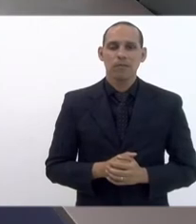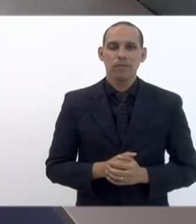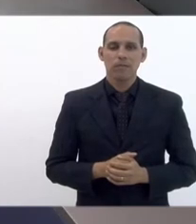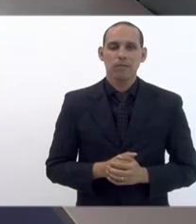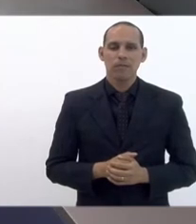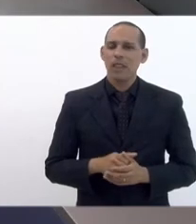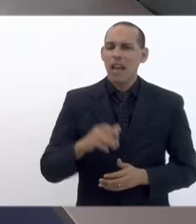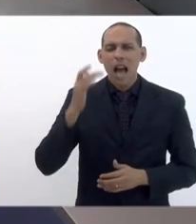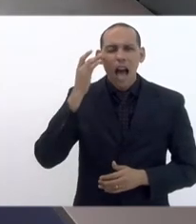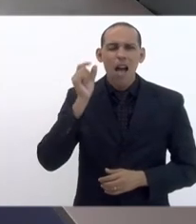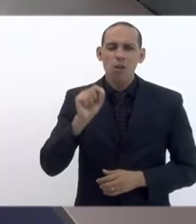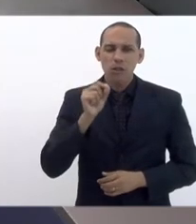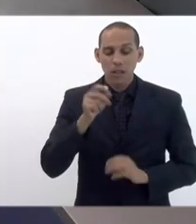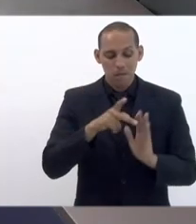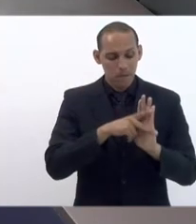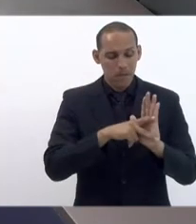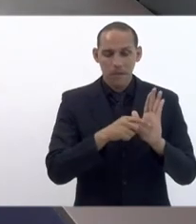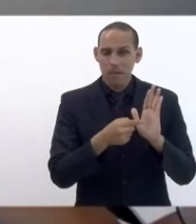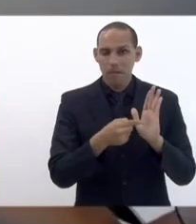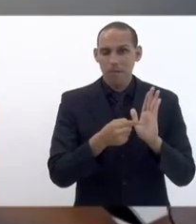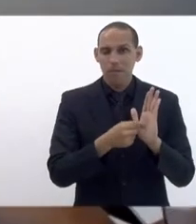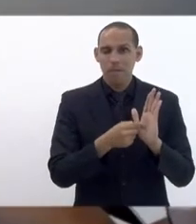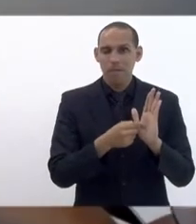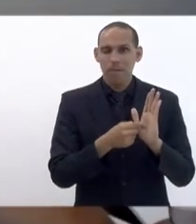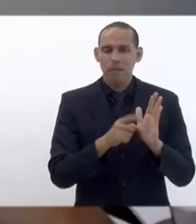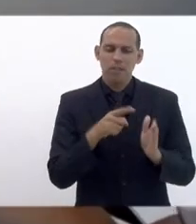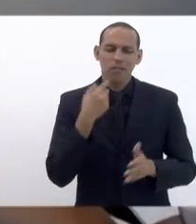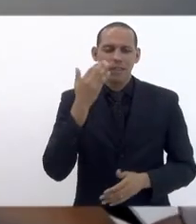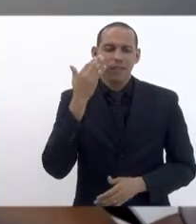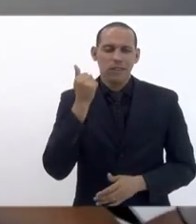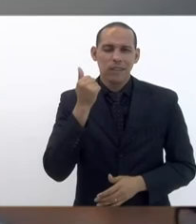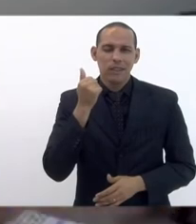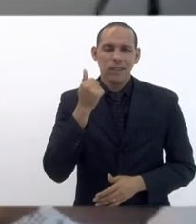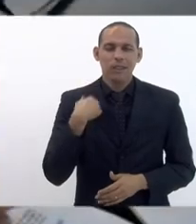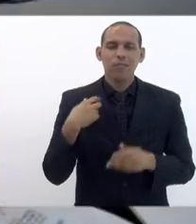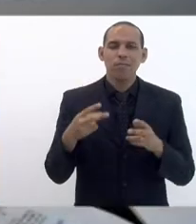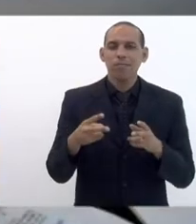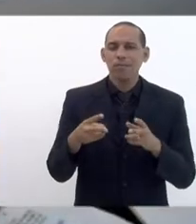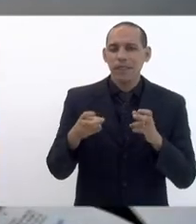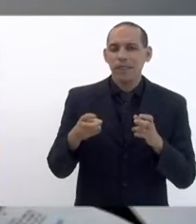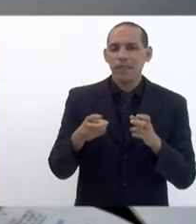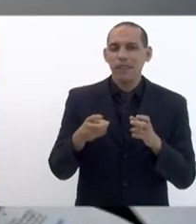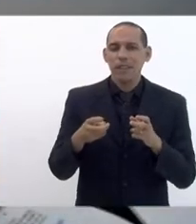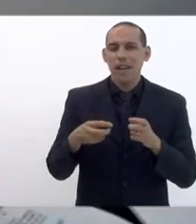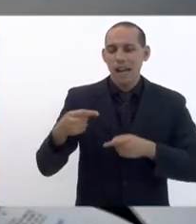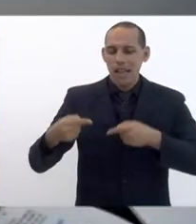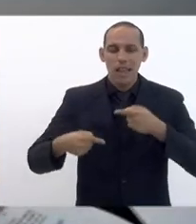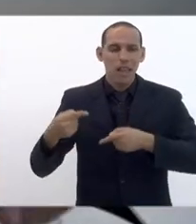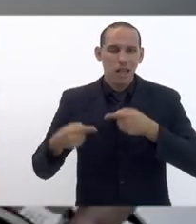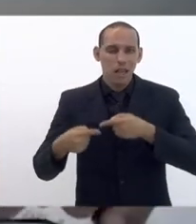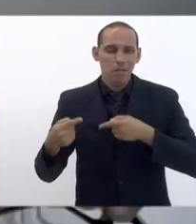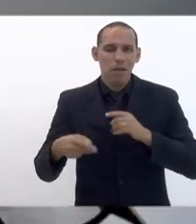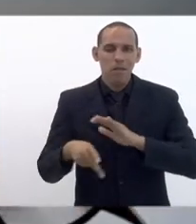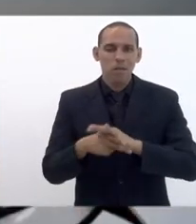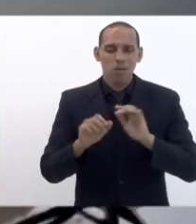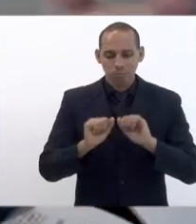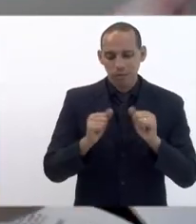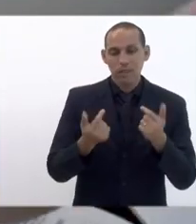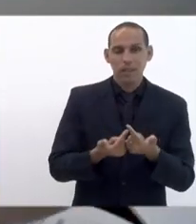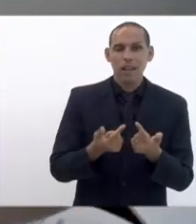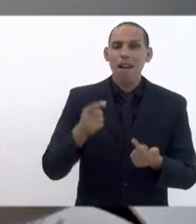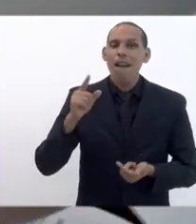Eu só acho que esse é um projeto, como todos nós sabemos, e eu percebi no debate que a Assembleia fez sobre o tema, esse é um projeto